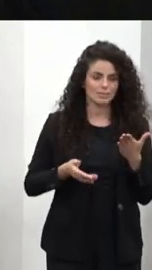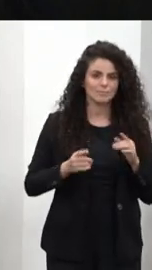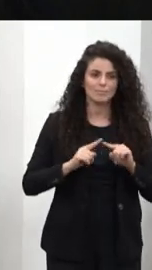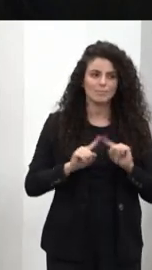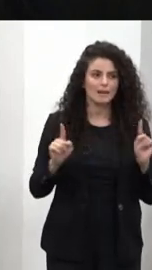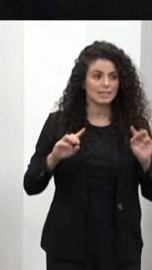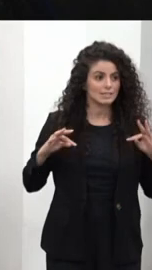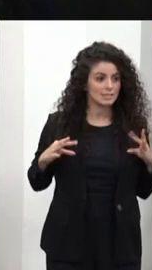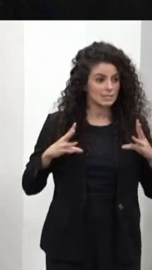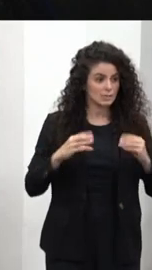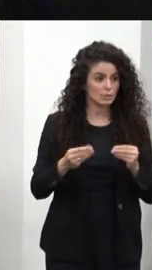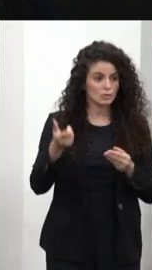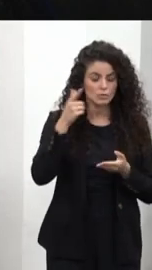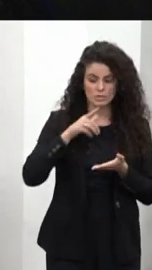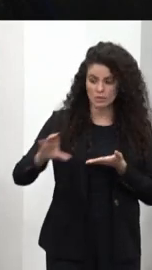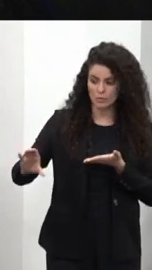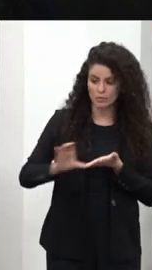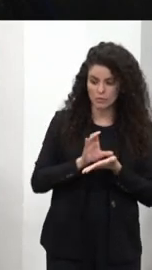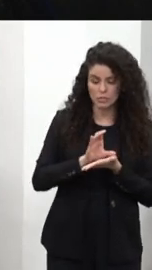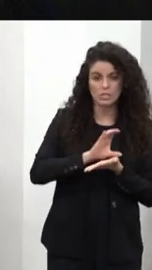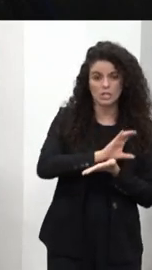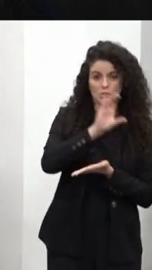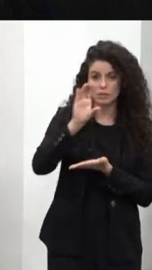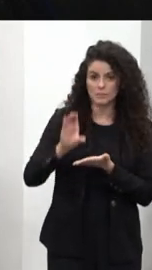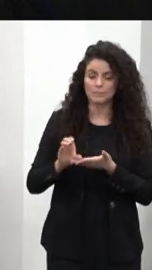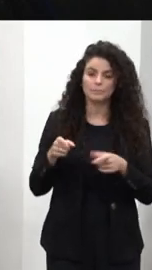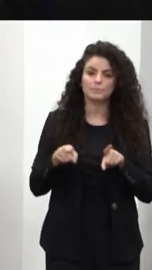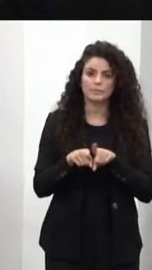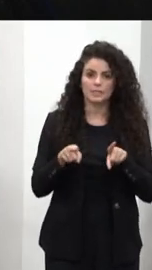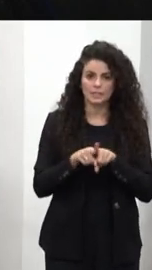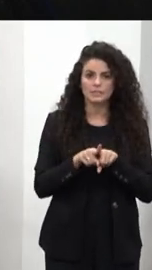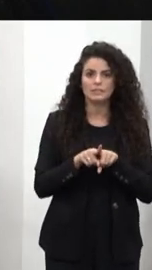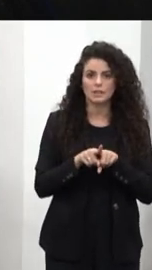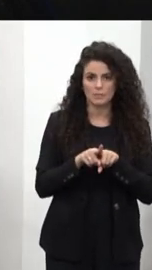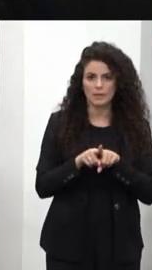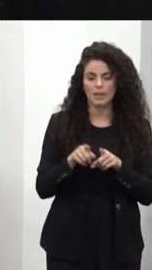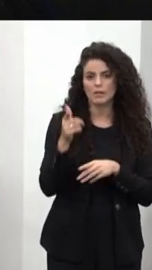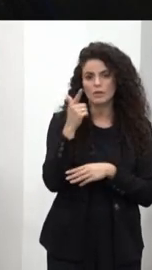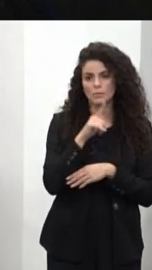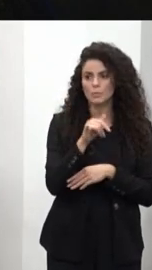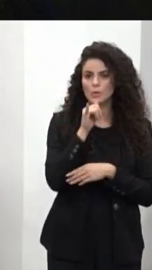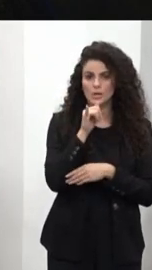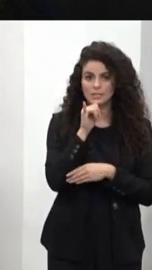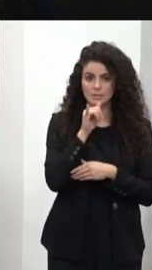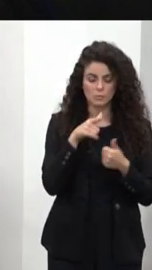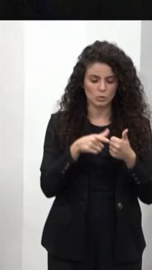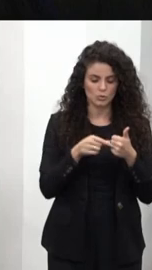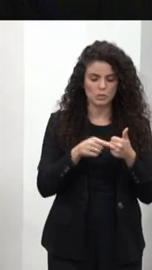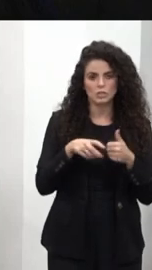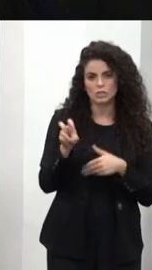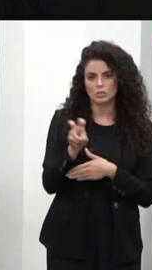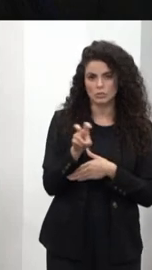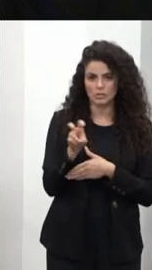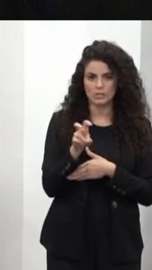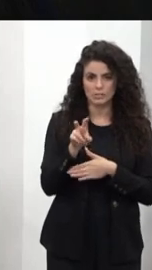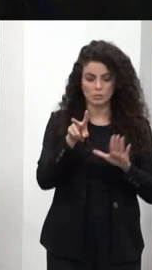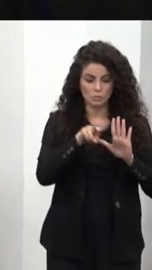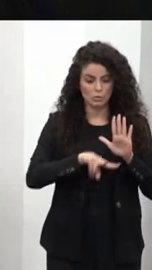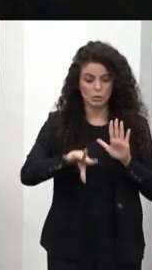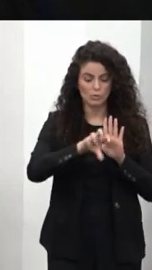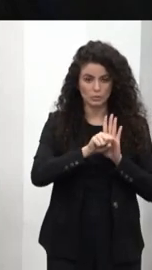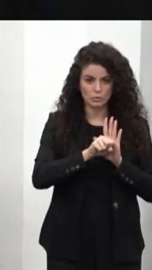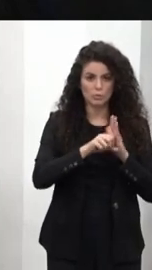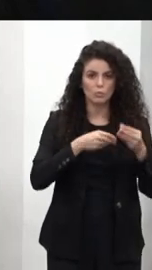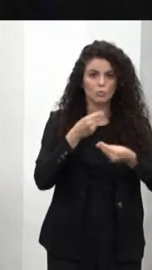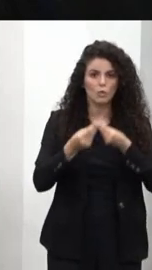a investir mesma coisa a questão do remanejamento dos eixos no artigo quinto né do audiovisual como é